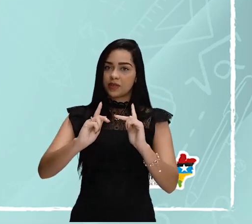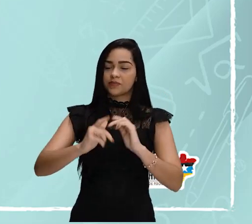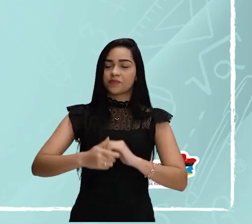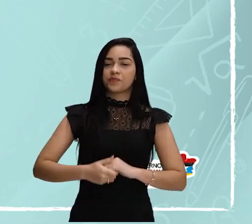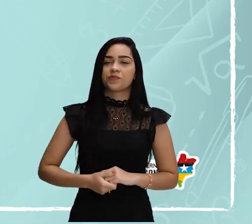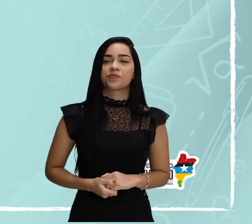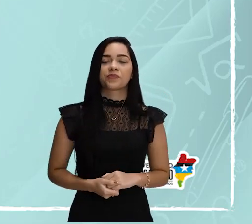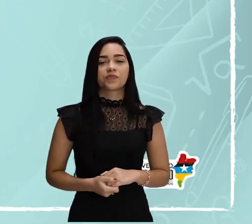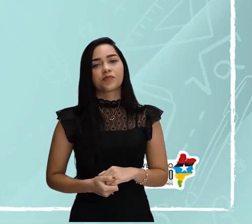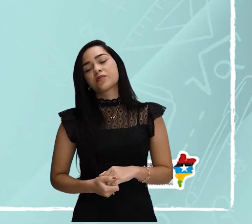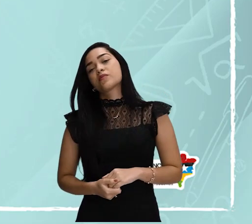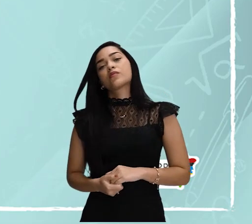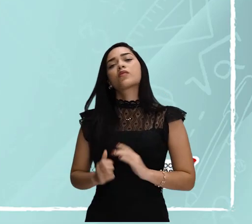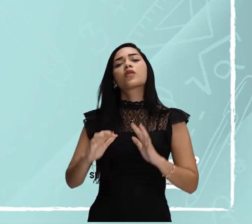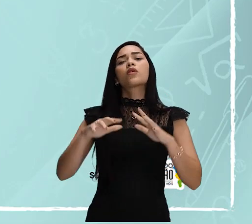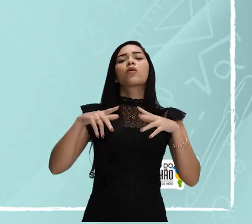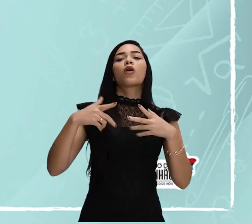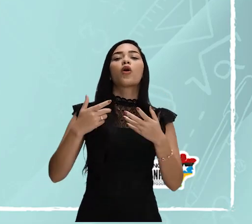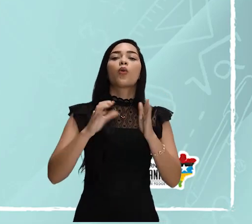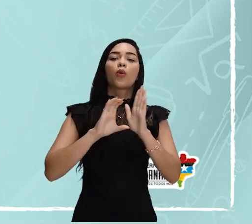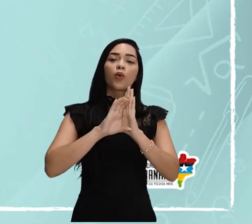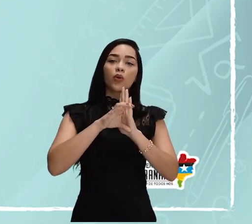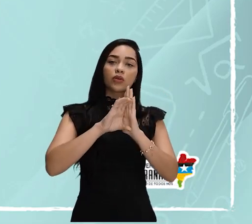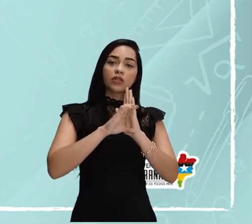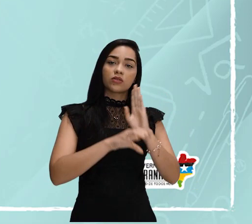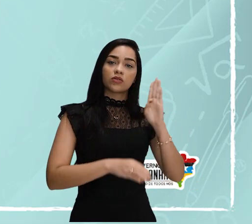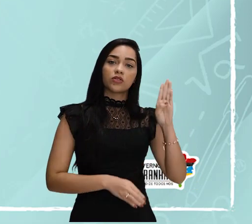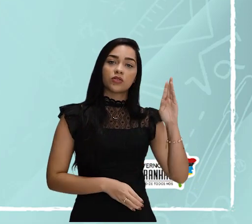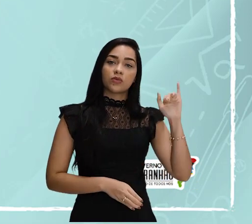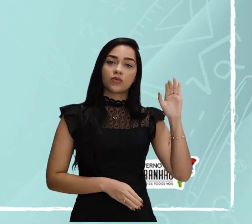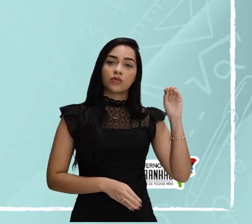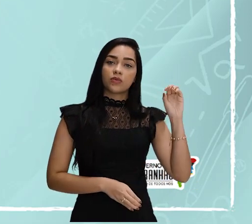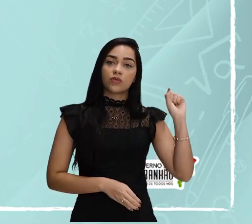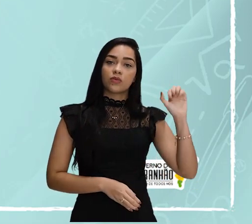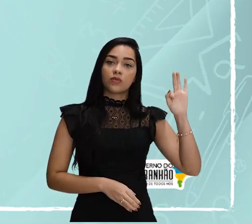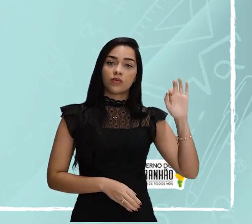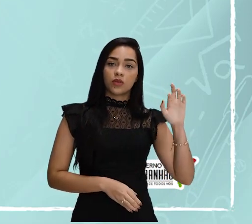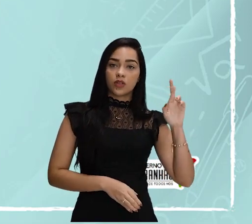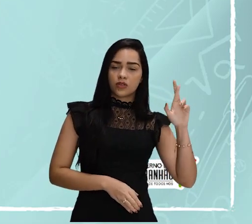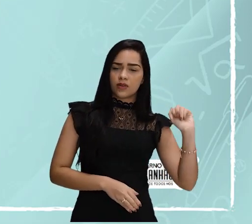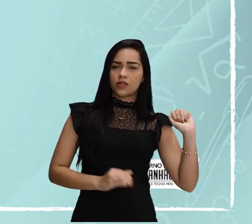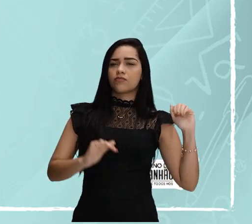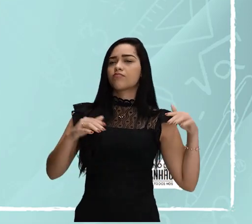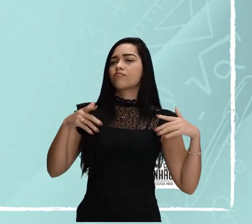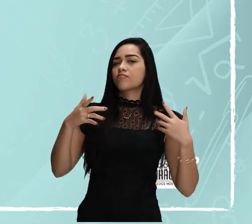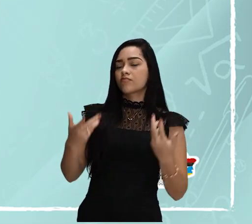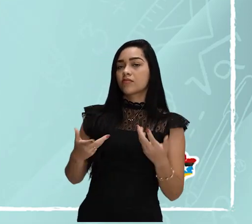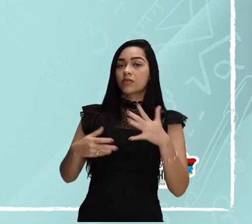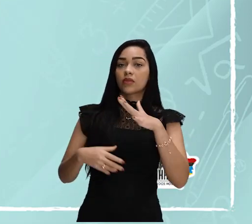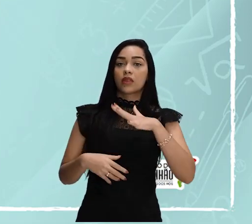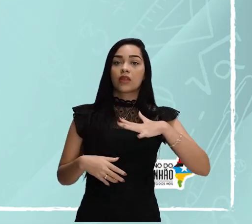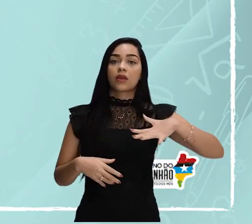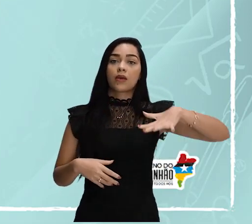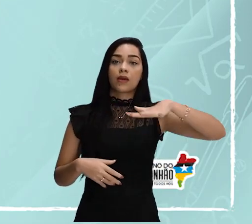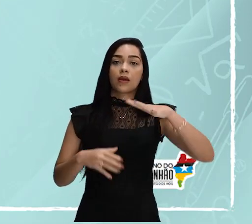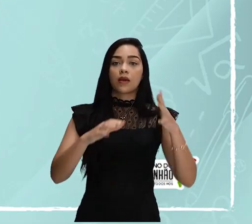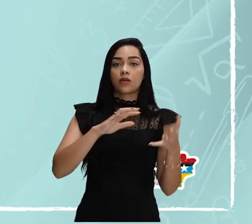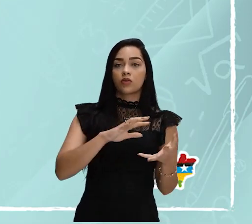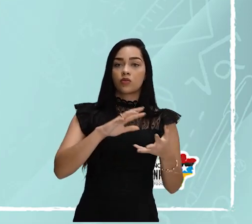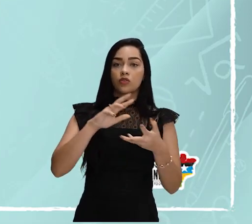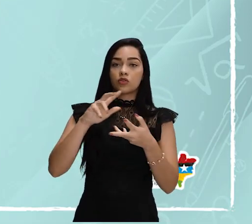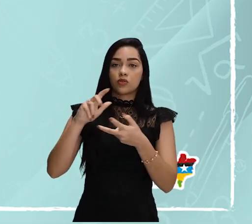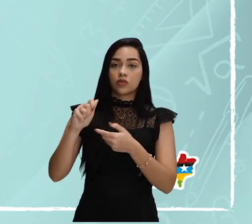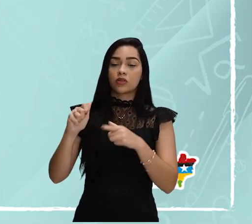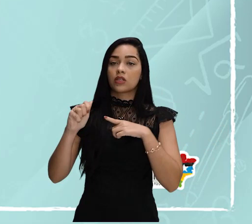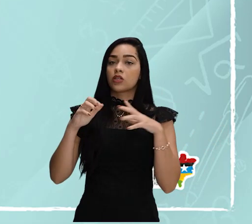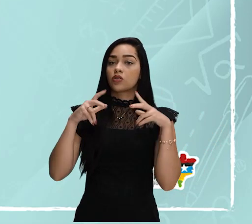tá? Então, qual é o conceito de biosfera? Biosfera é a camada da Terra que reúne